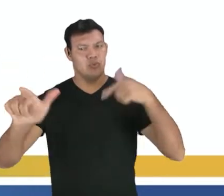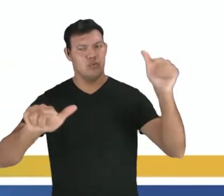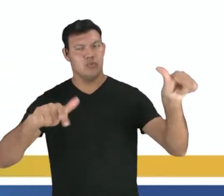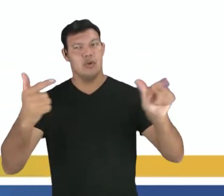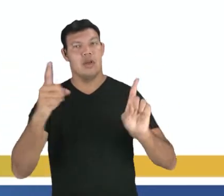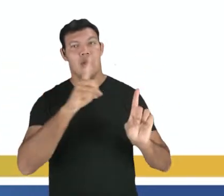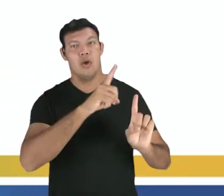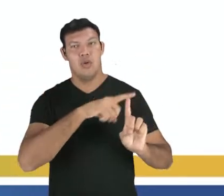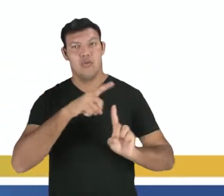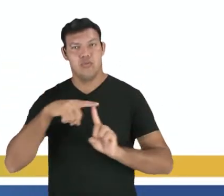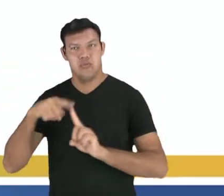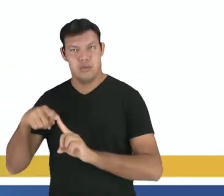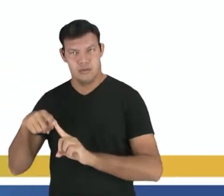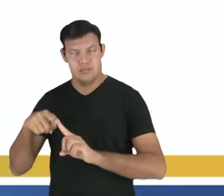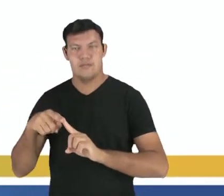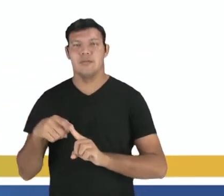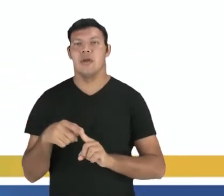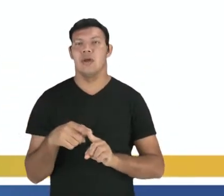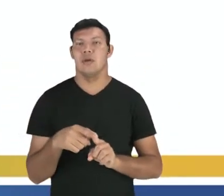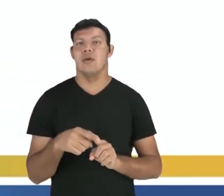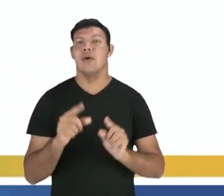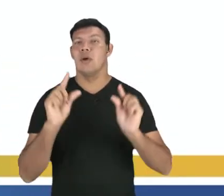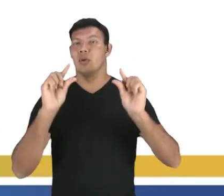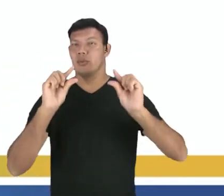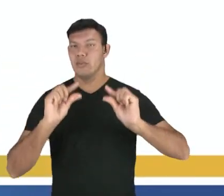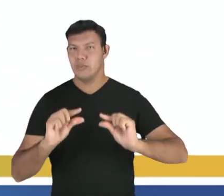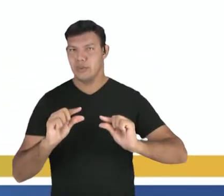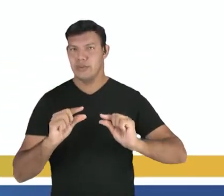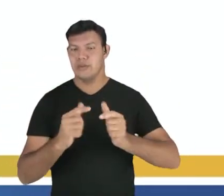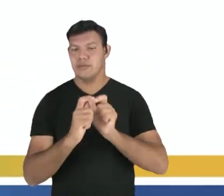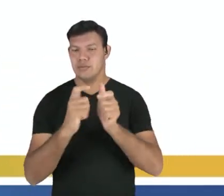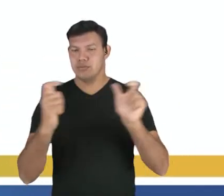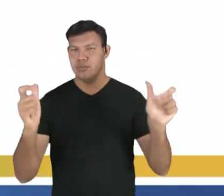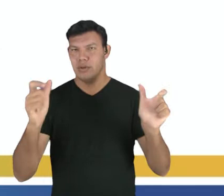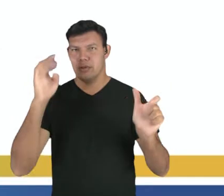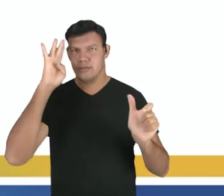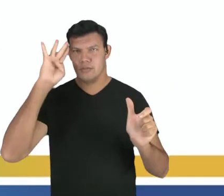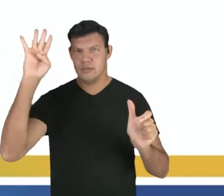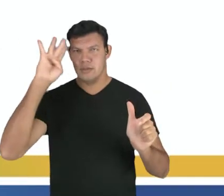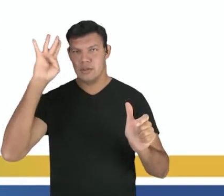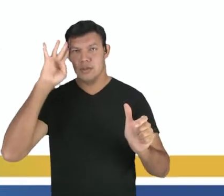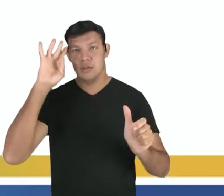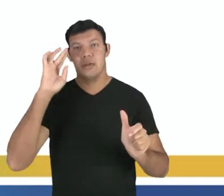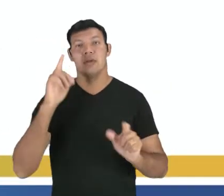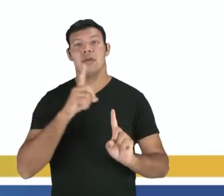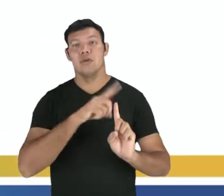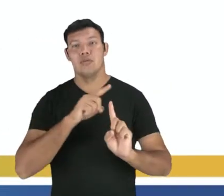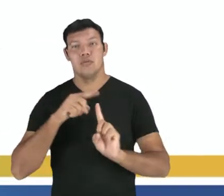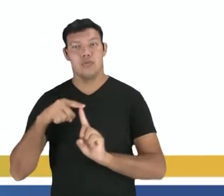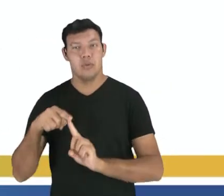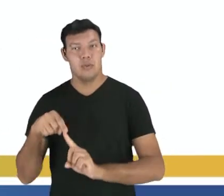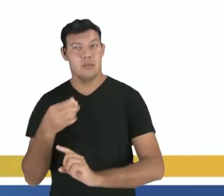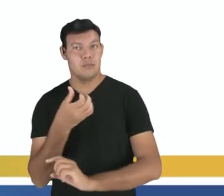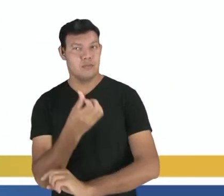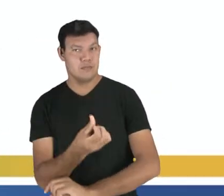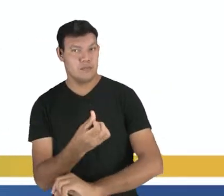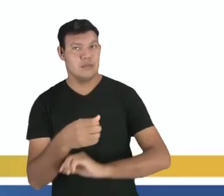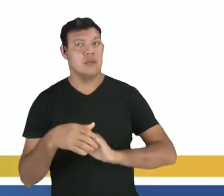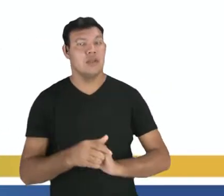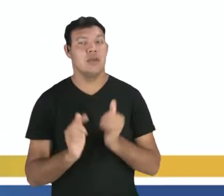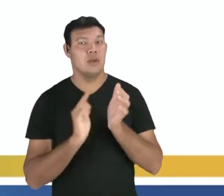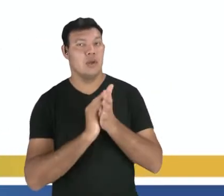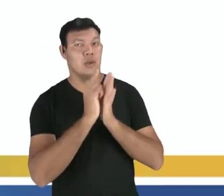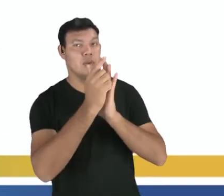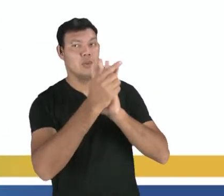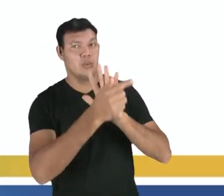tipologias elas são poucas a maior parte dos teóricos abordam seis tipologias já